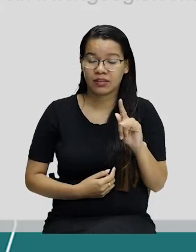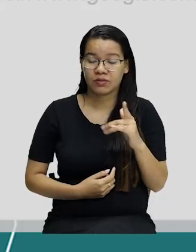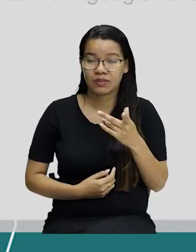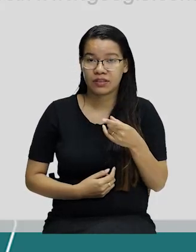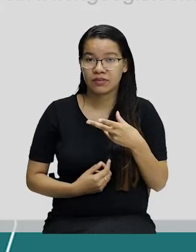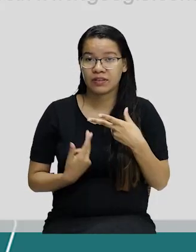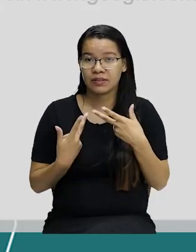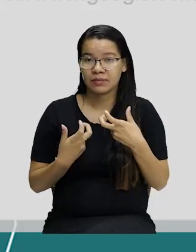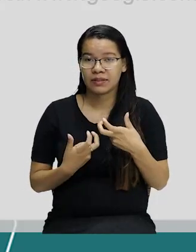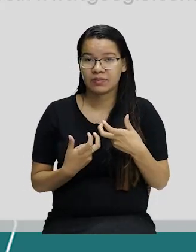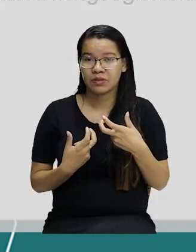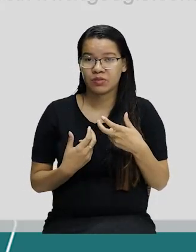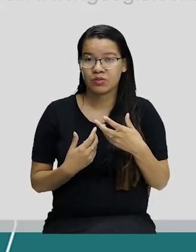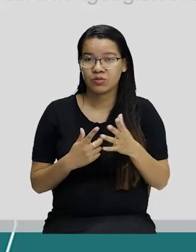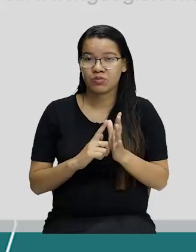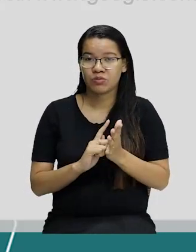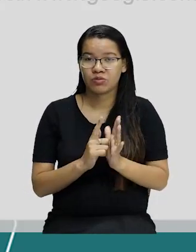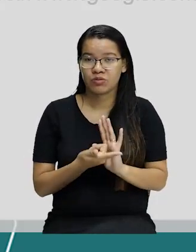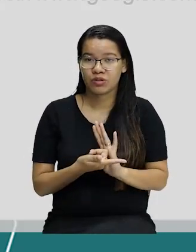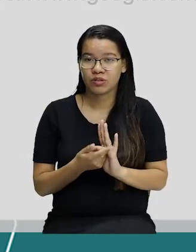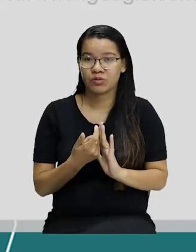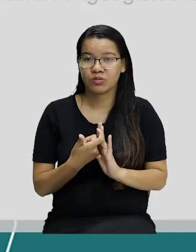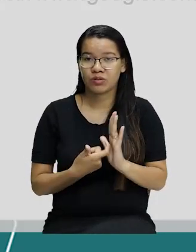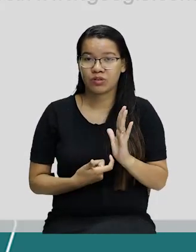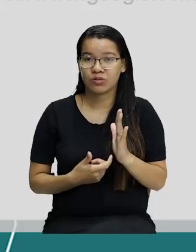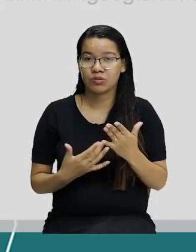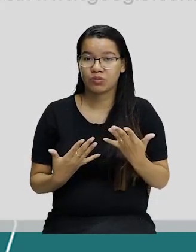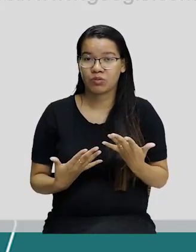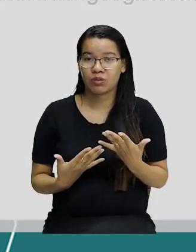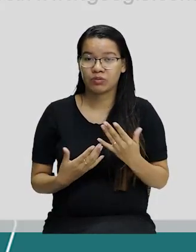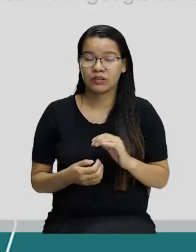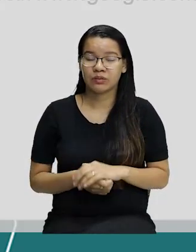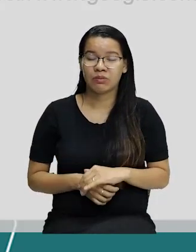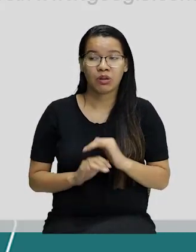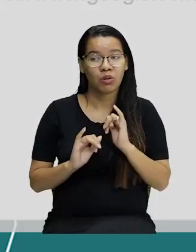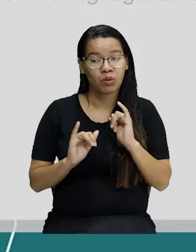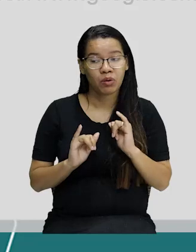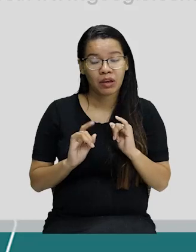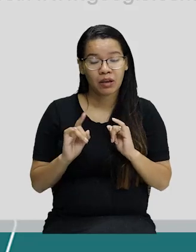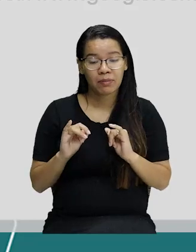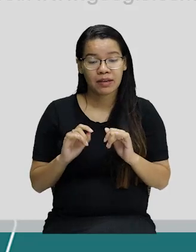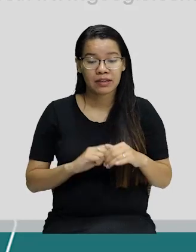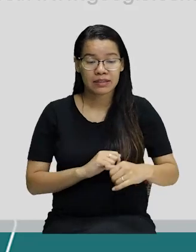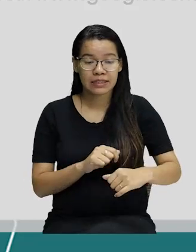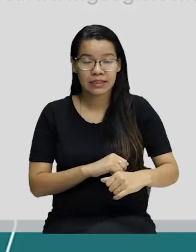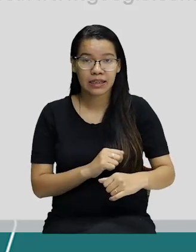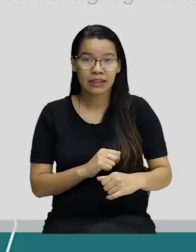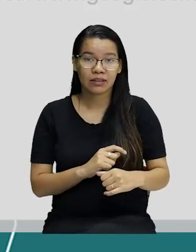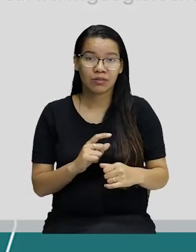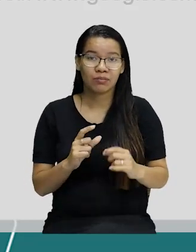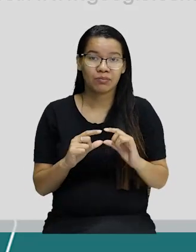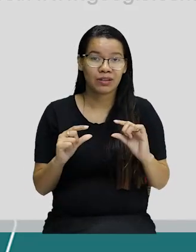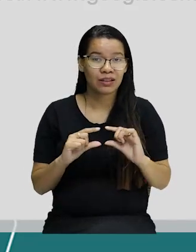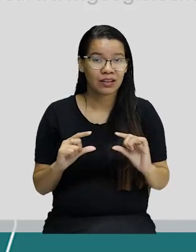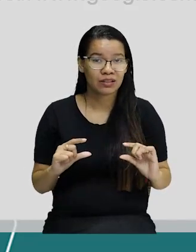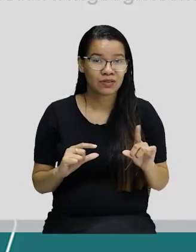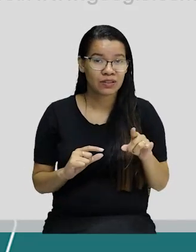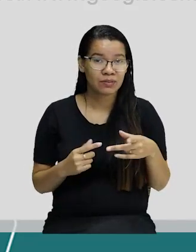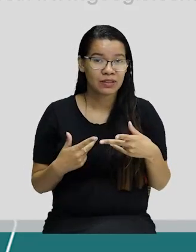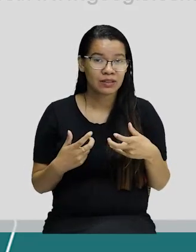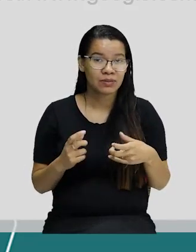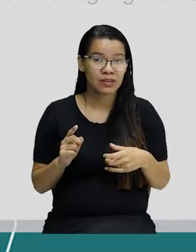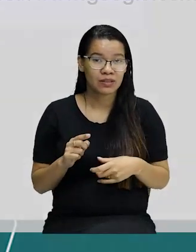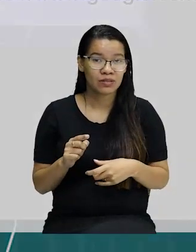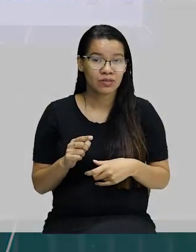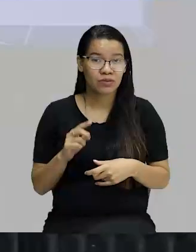ou o título, né? Qual é o formato daquele texto? Aquilo é uma notícia? É uma receita? É um bilhete? Você identifica isso